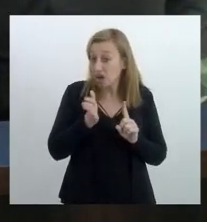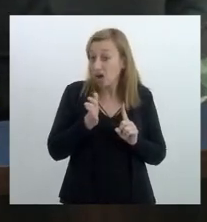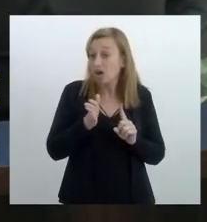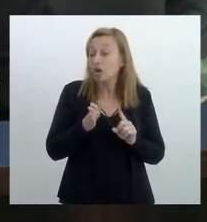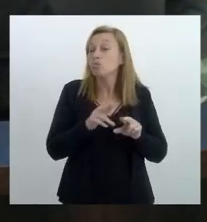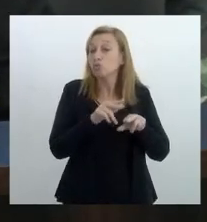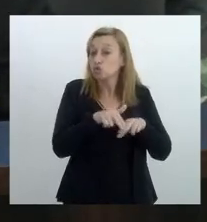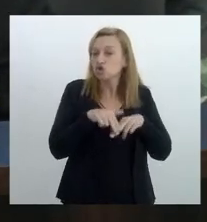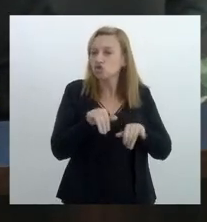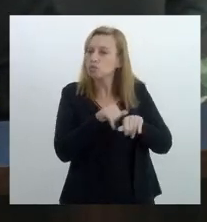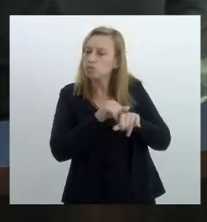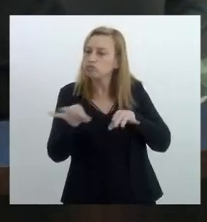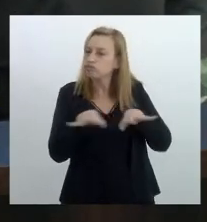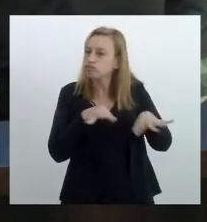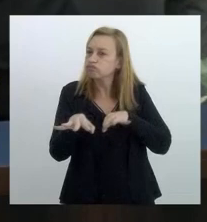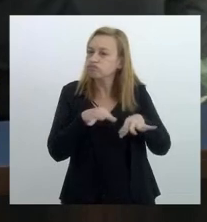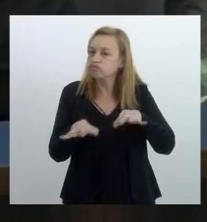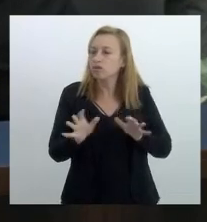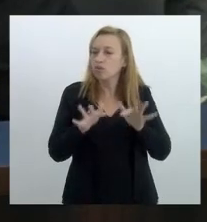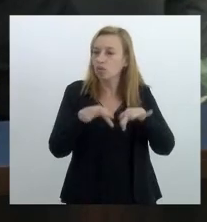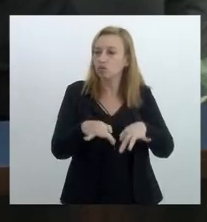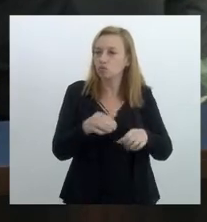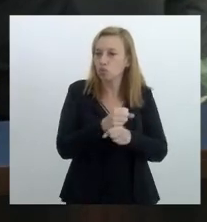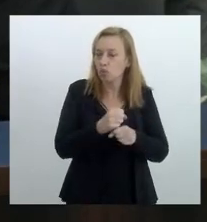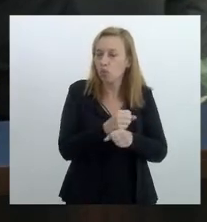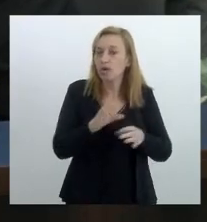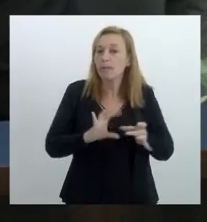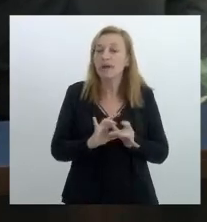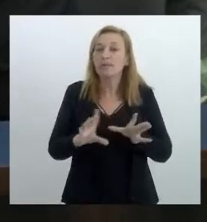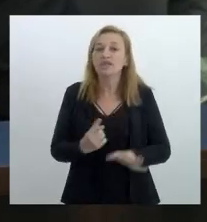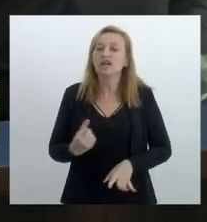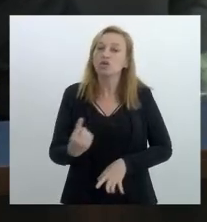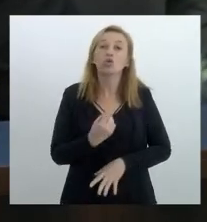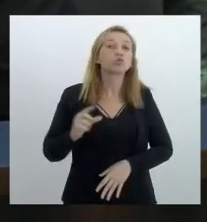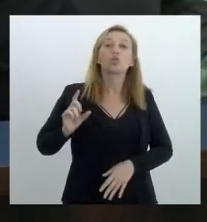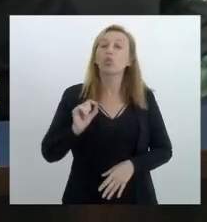do planejamento até o final do ano, e isso nos permite